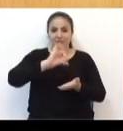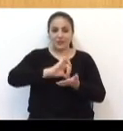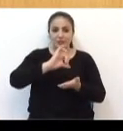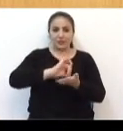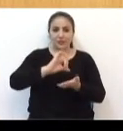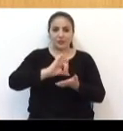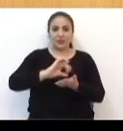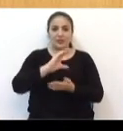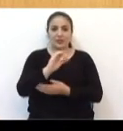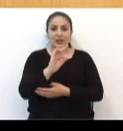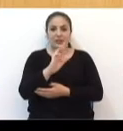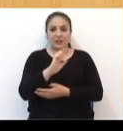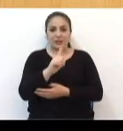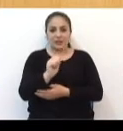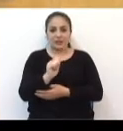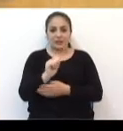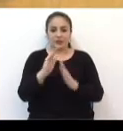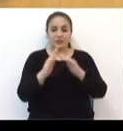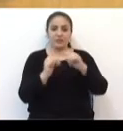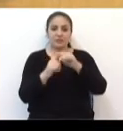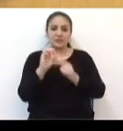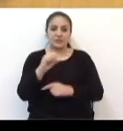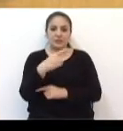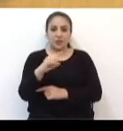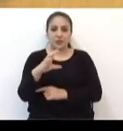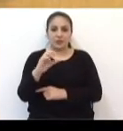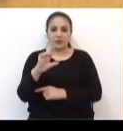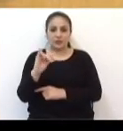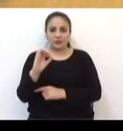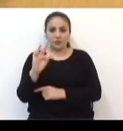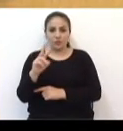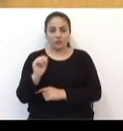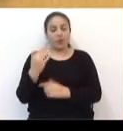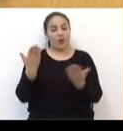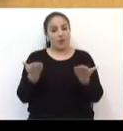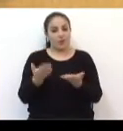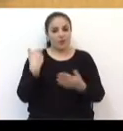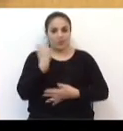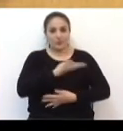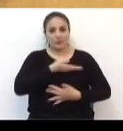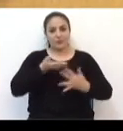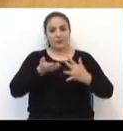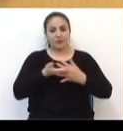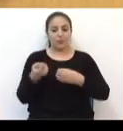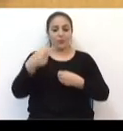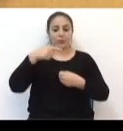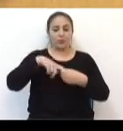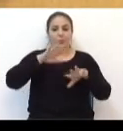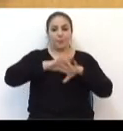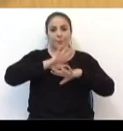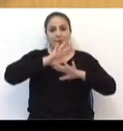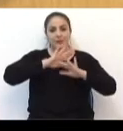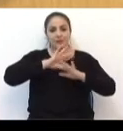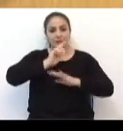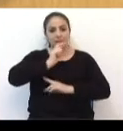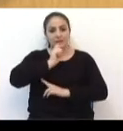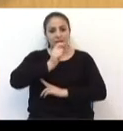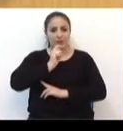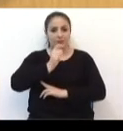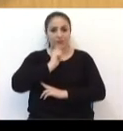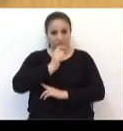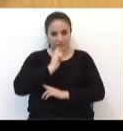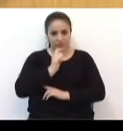da Paróquia São Cristóvão. E agora nós vamos para o intervalo e retornamos com uma entrevista sobre o